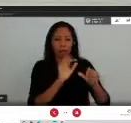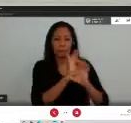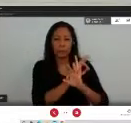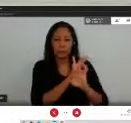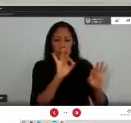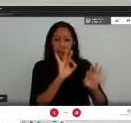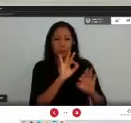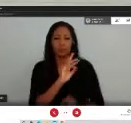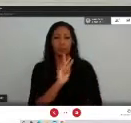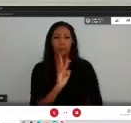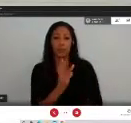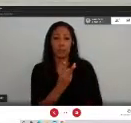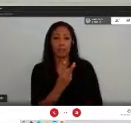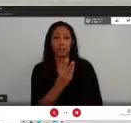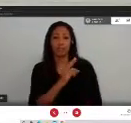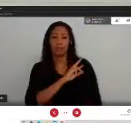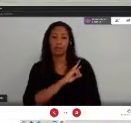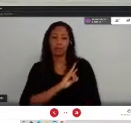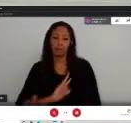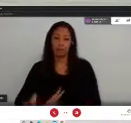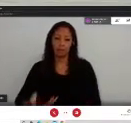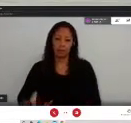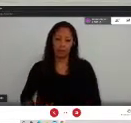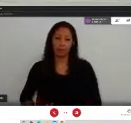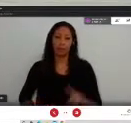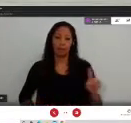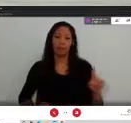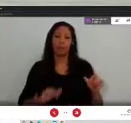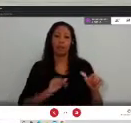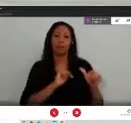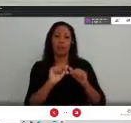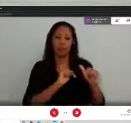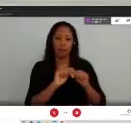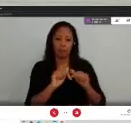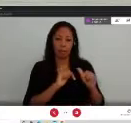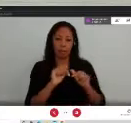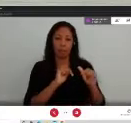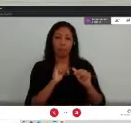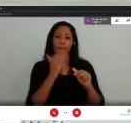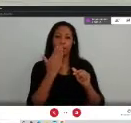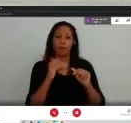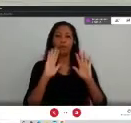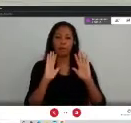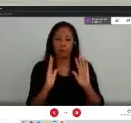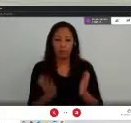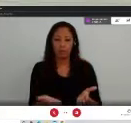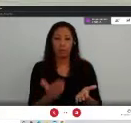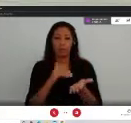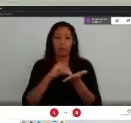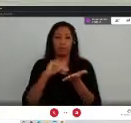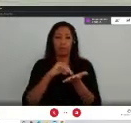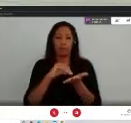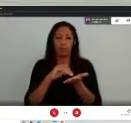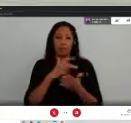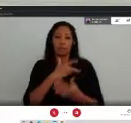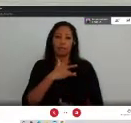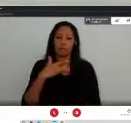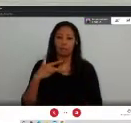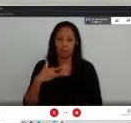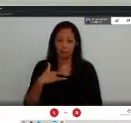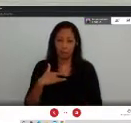Três vereadores que já têm trabalho junto à secretaria, que junto à saúde de